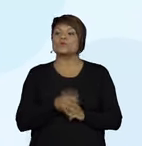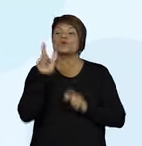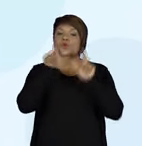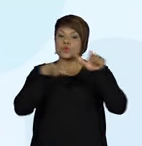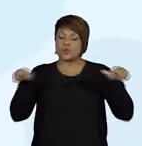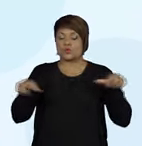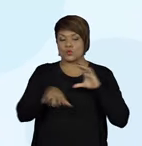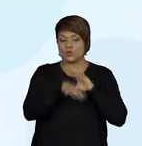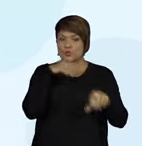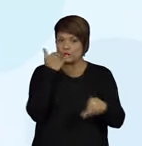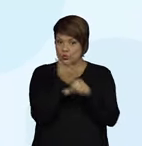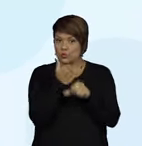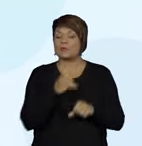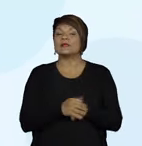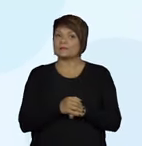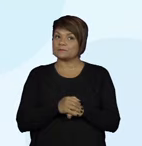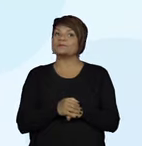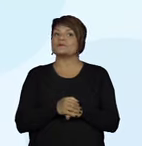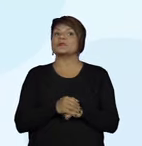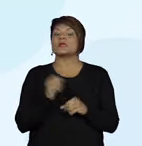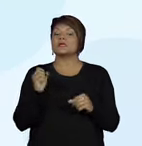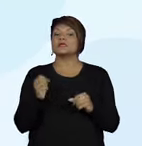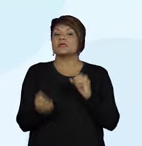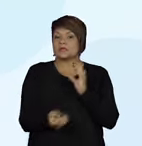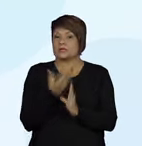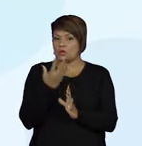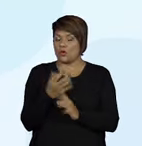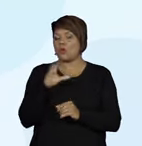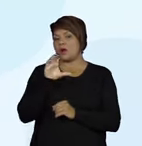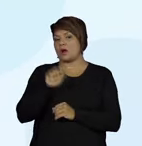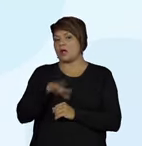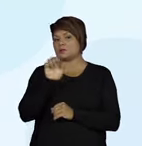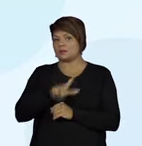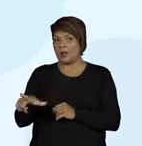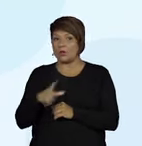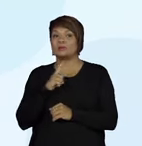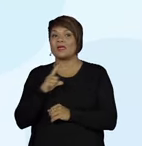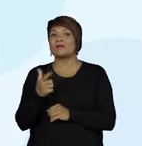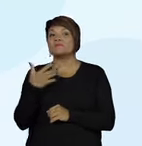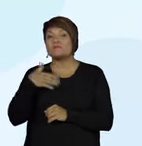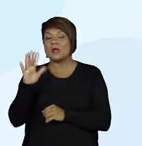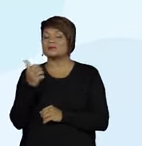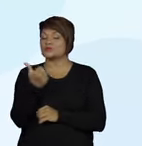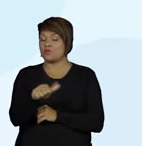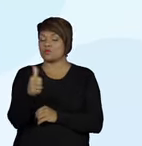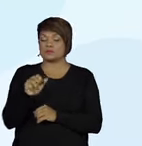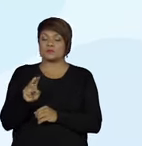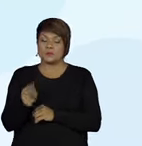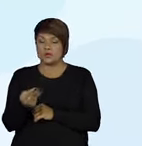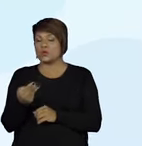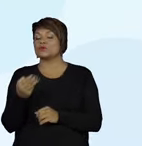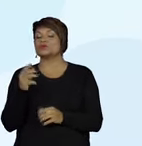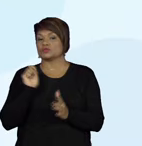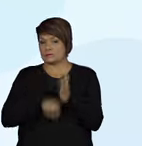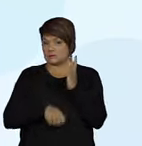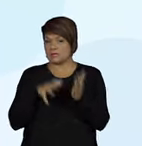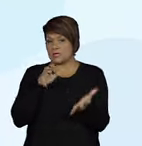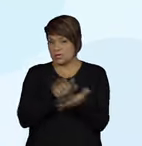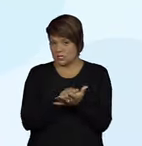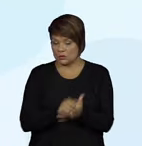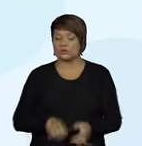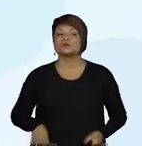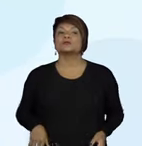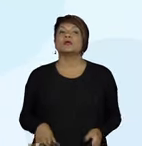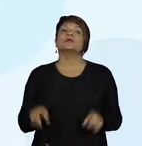e curiosidades científicas que já tem mais de 11 milhões de inscritos, tá bom? Nós também vamos